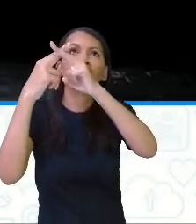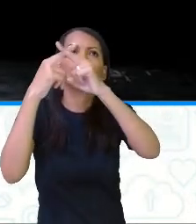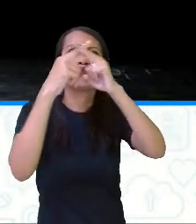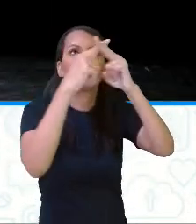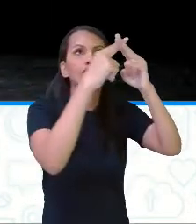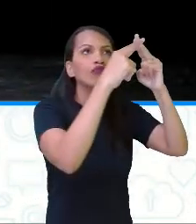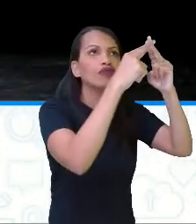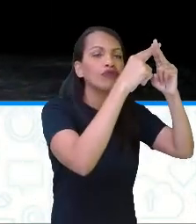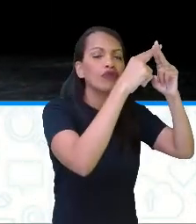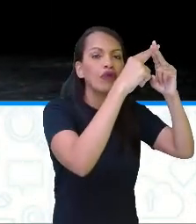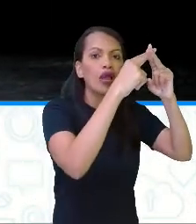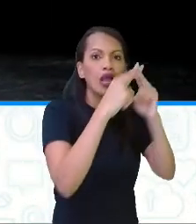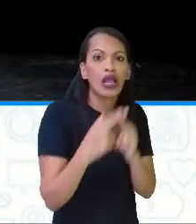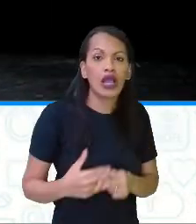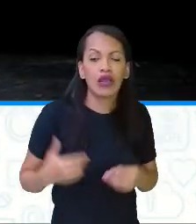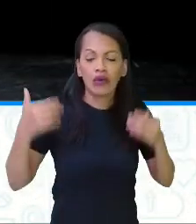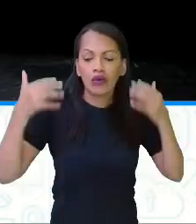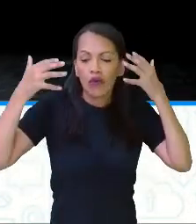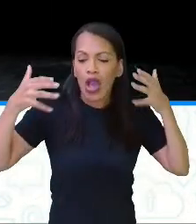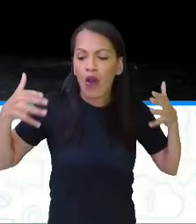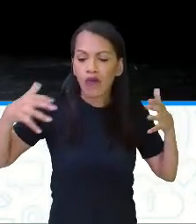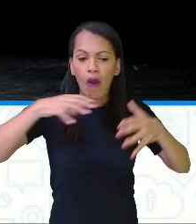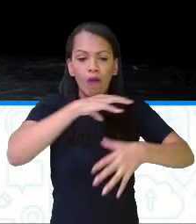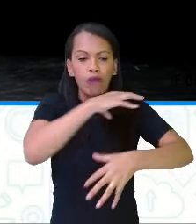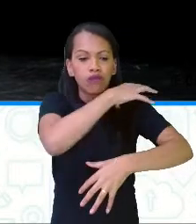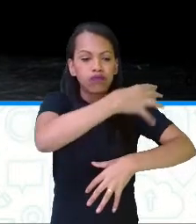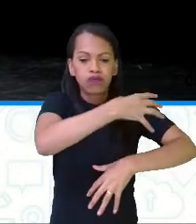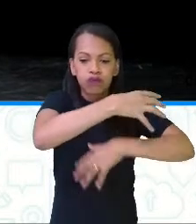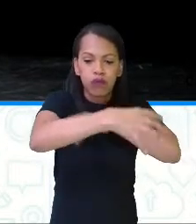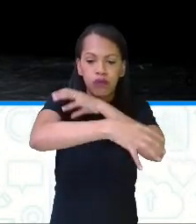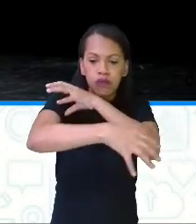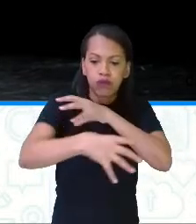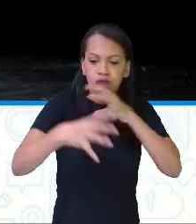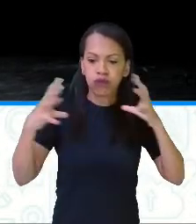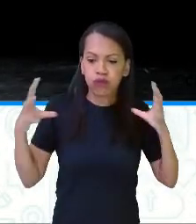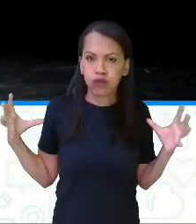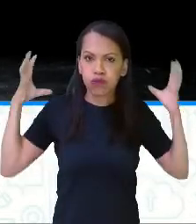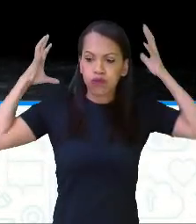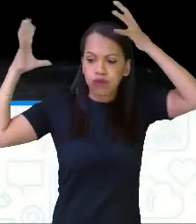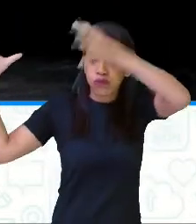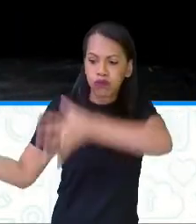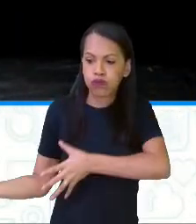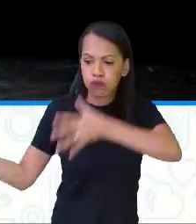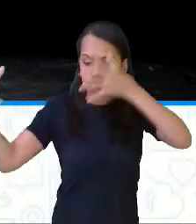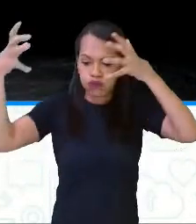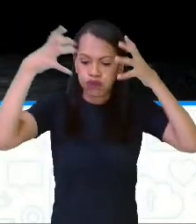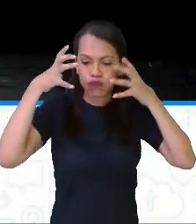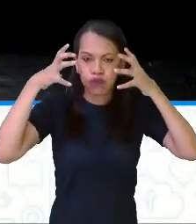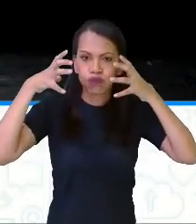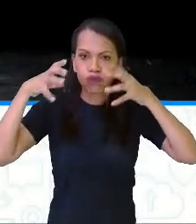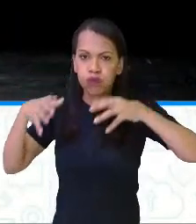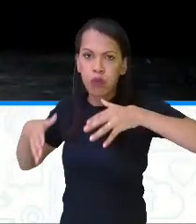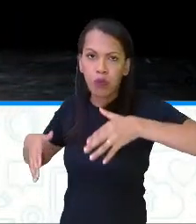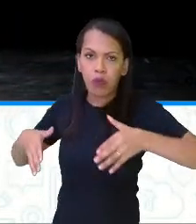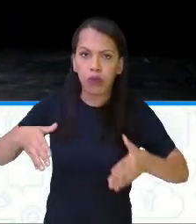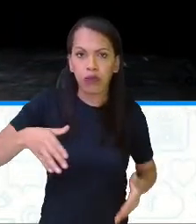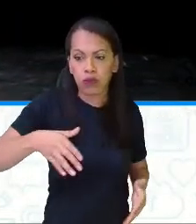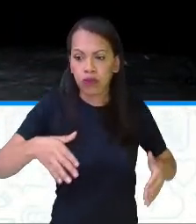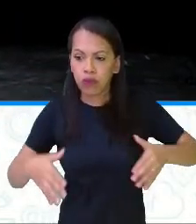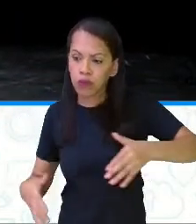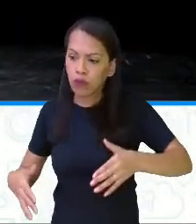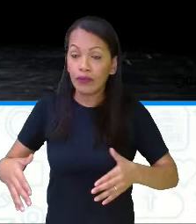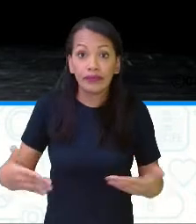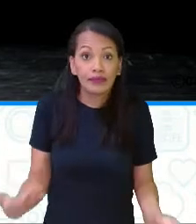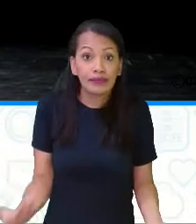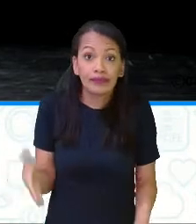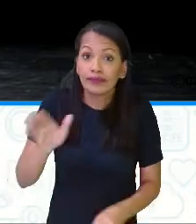de astronauta. Tudo depende, gente, do jeito que o diretor e o autor da peça escreveu a